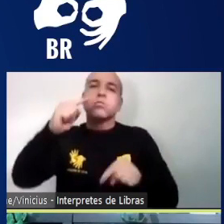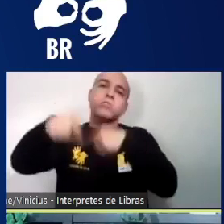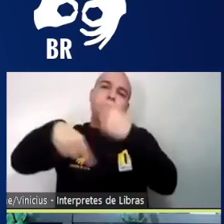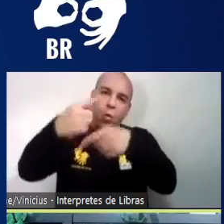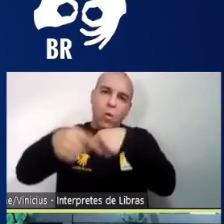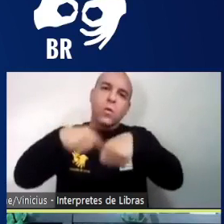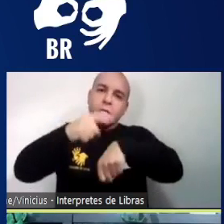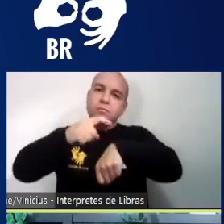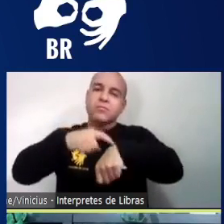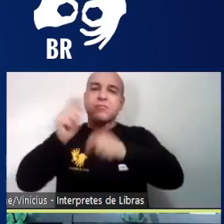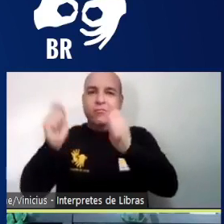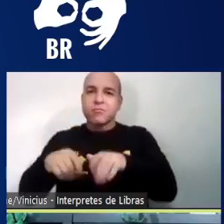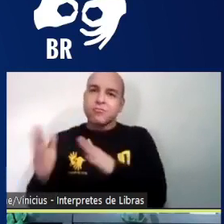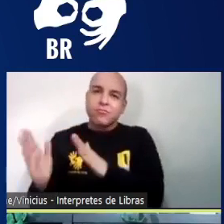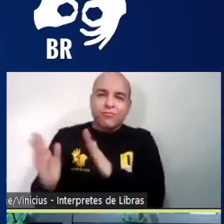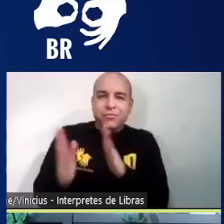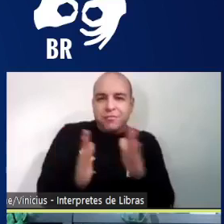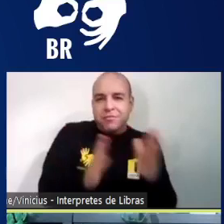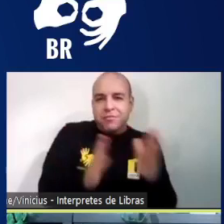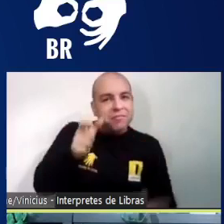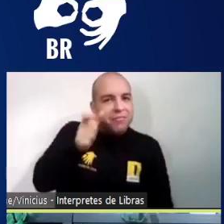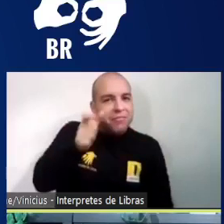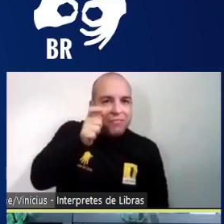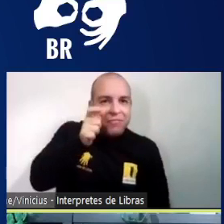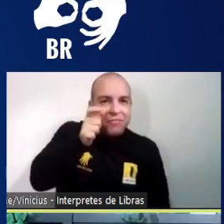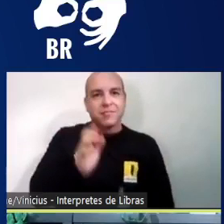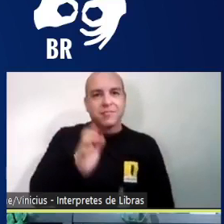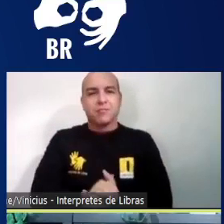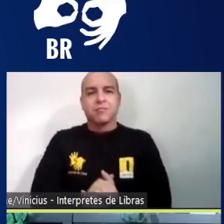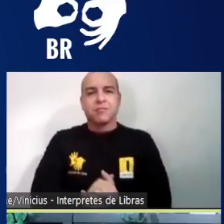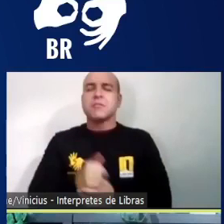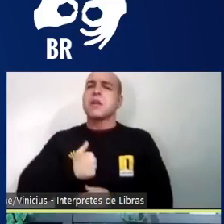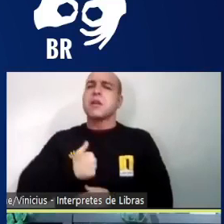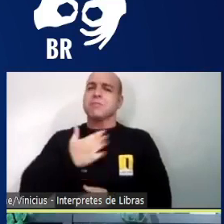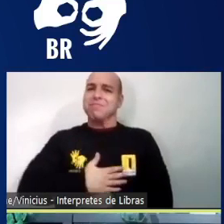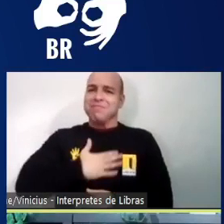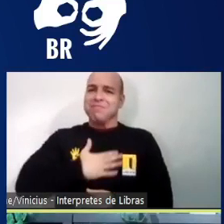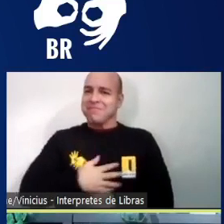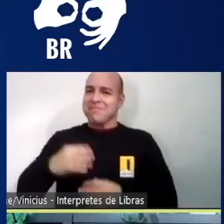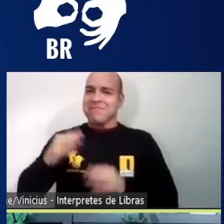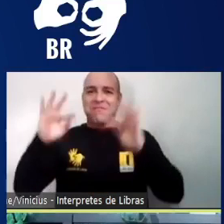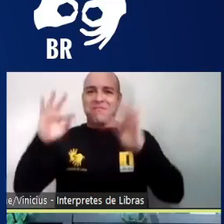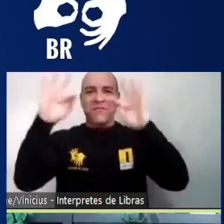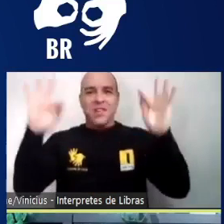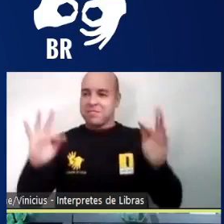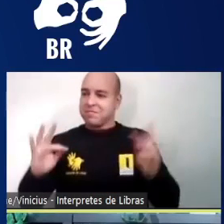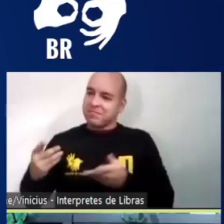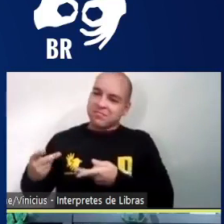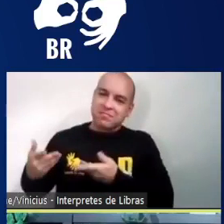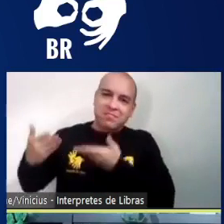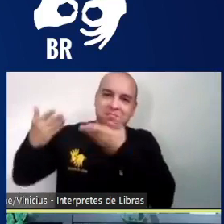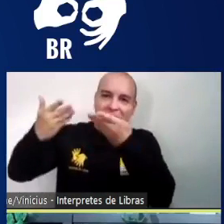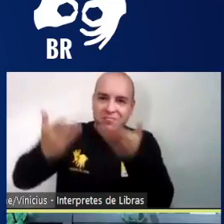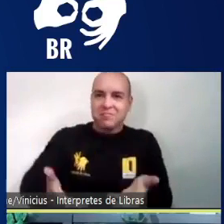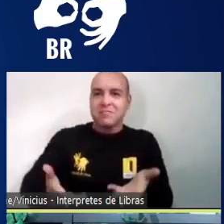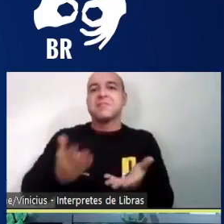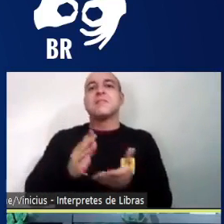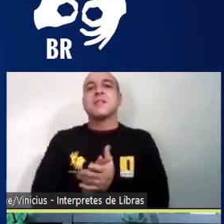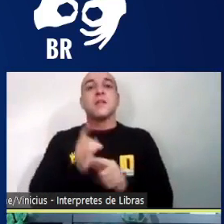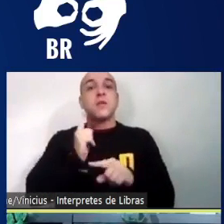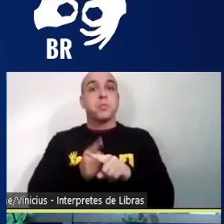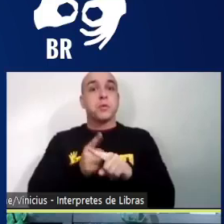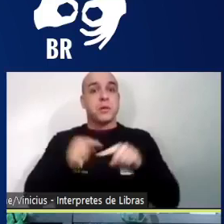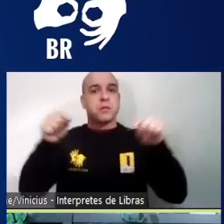agradecer o convite e a oportunidade de poder contribuir com o evento,